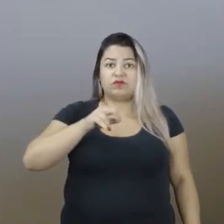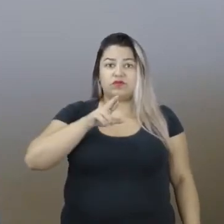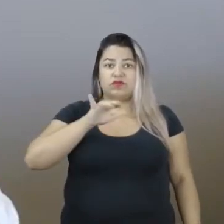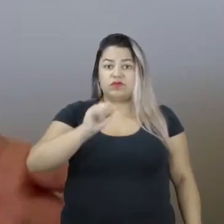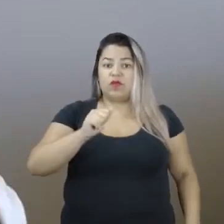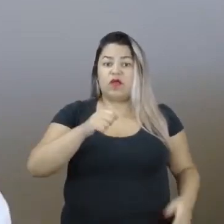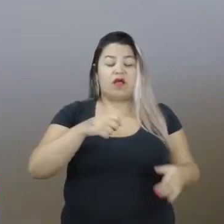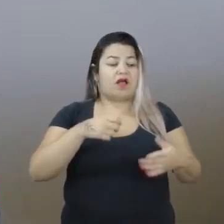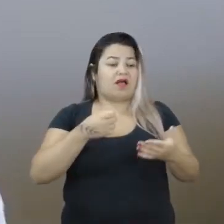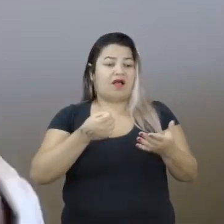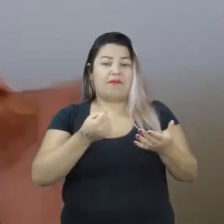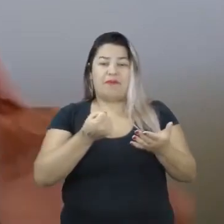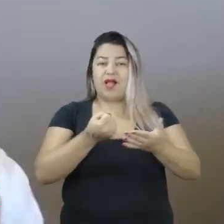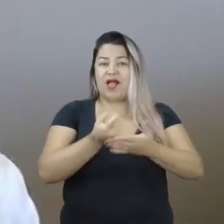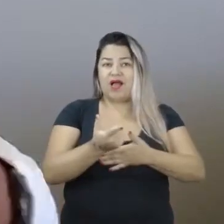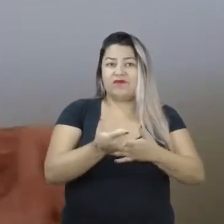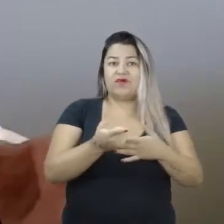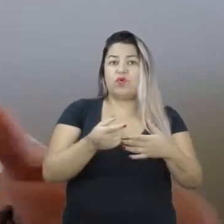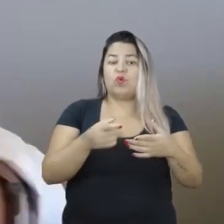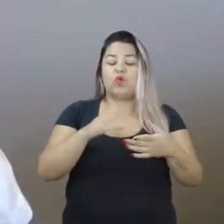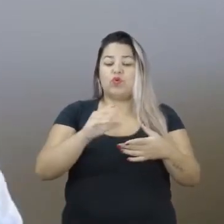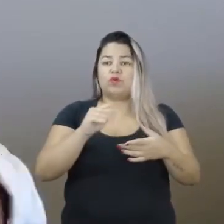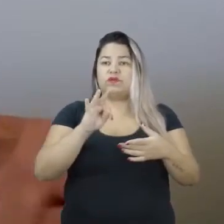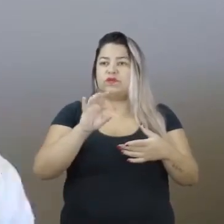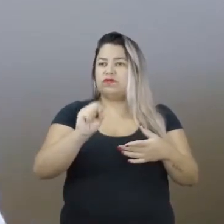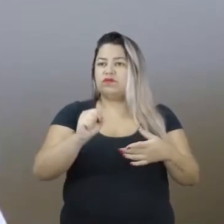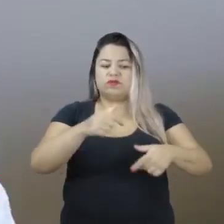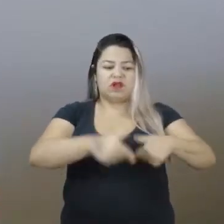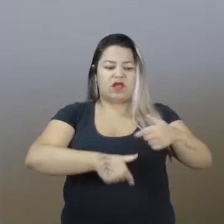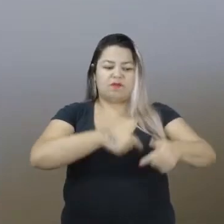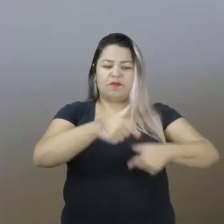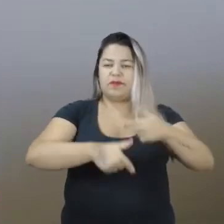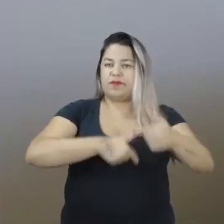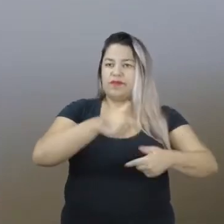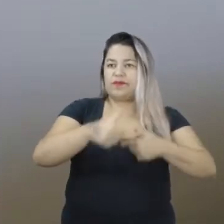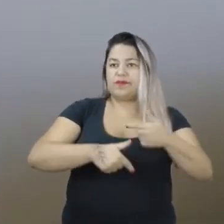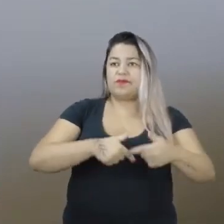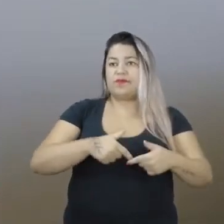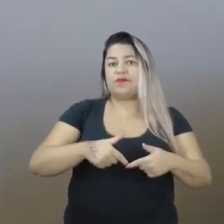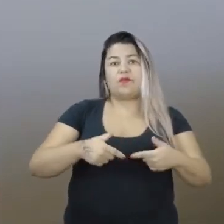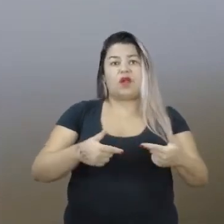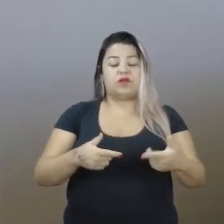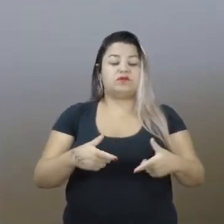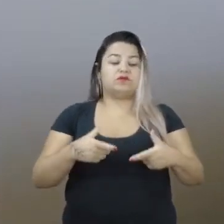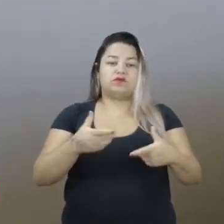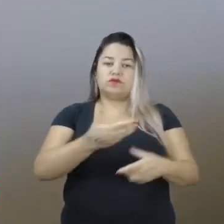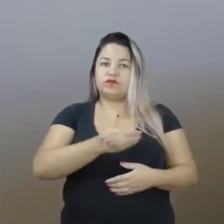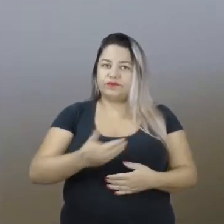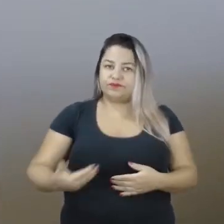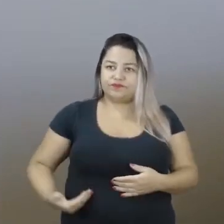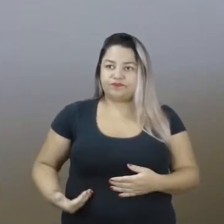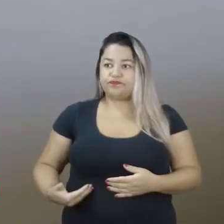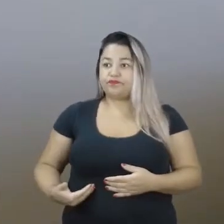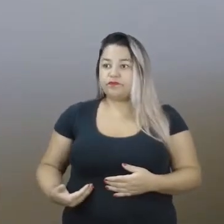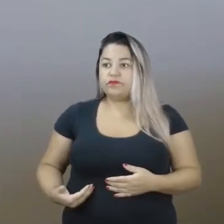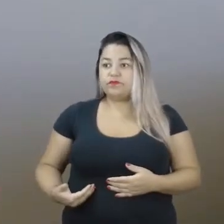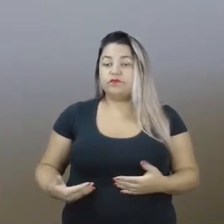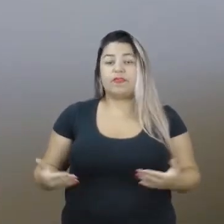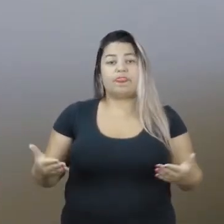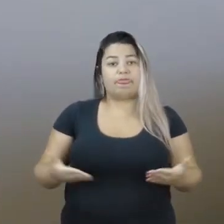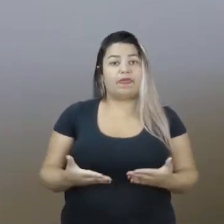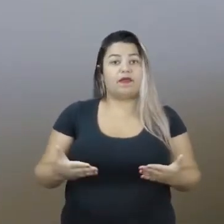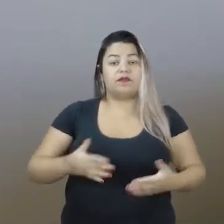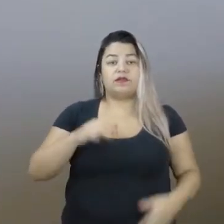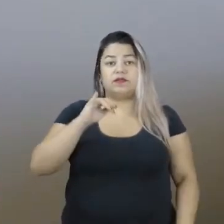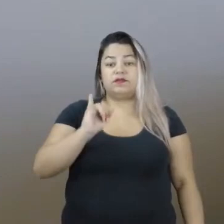cesta básica ou com alguns plantões de trabalho na rede pública, né? Agora não, a injúria